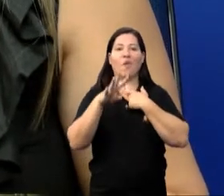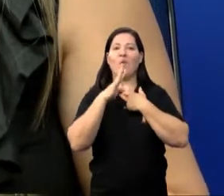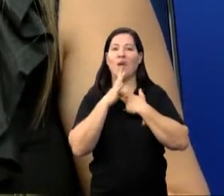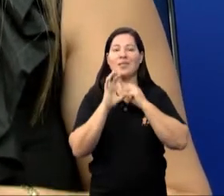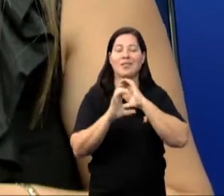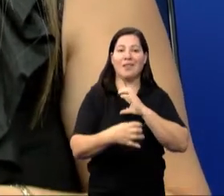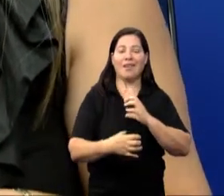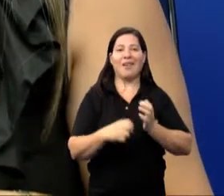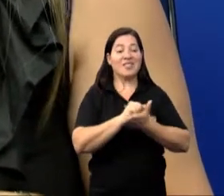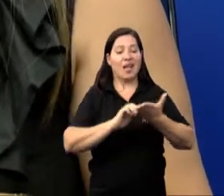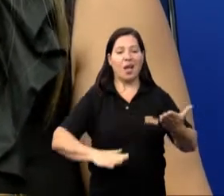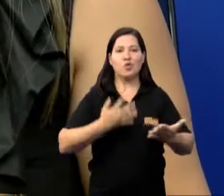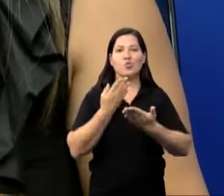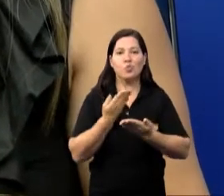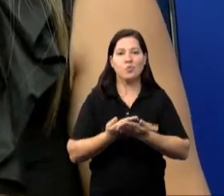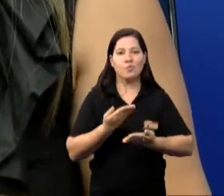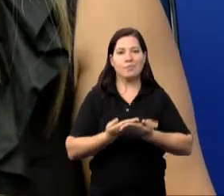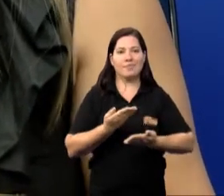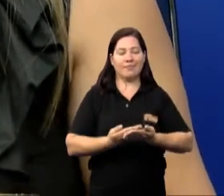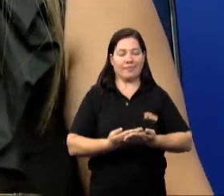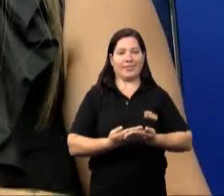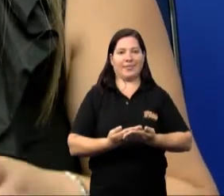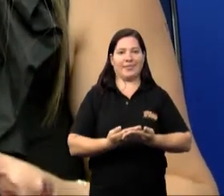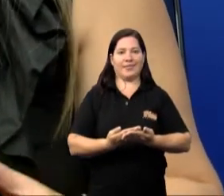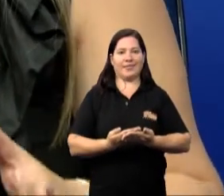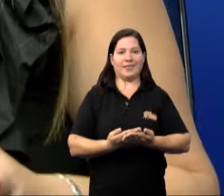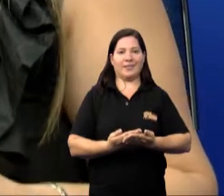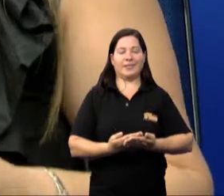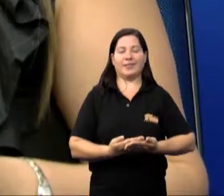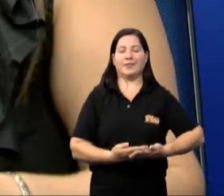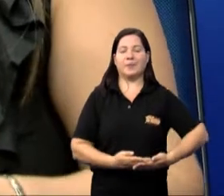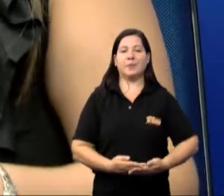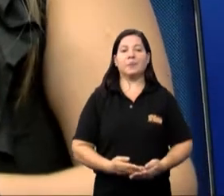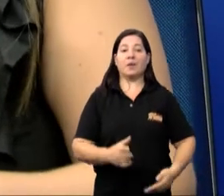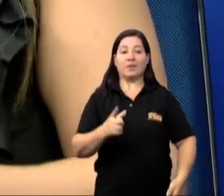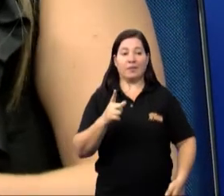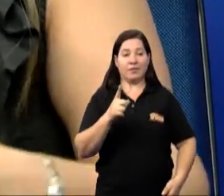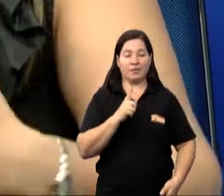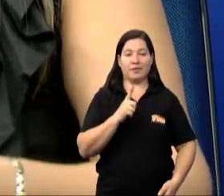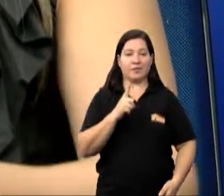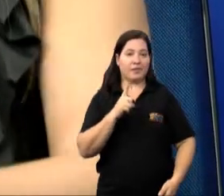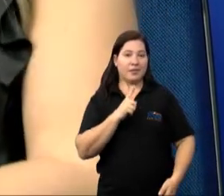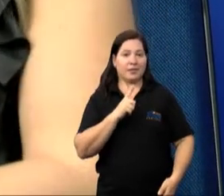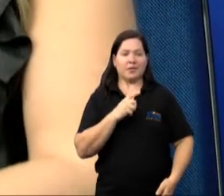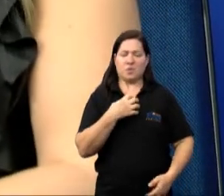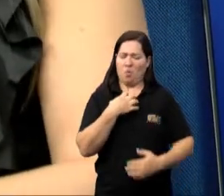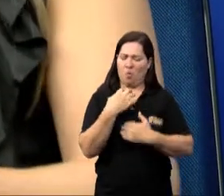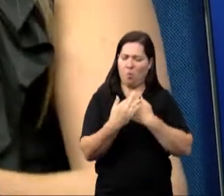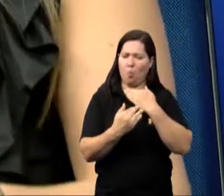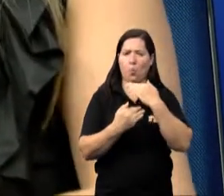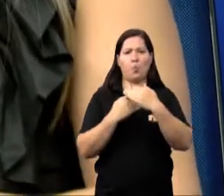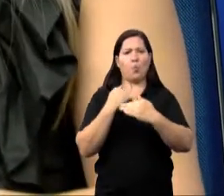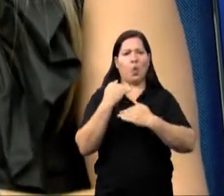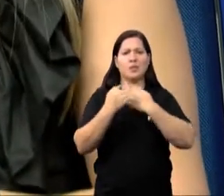de estudo, que é o ponto da pergunta inicial. Ou seja, existe uma exploração, né, de todo um processo